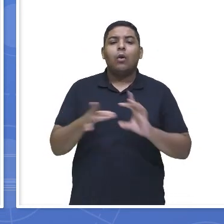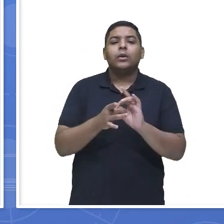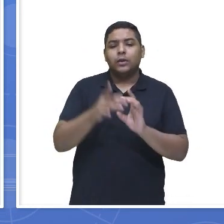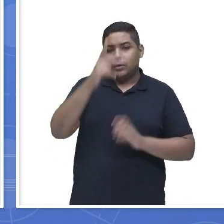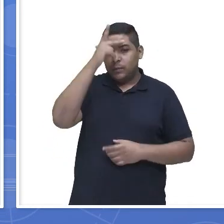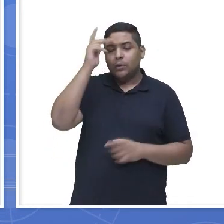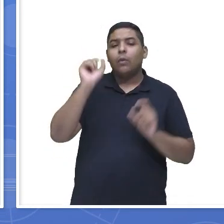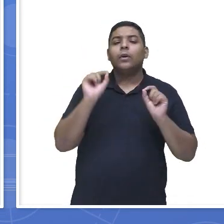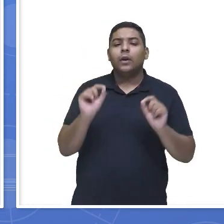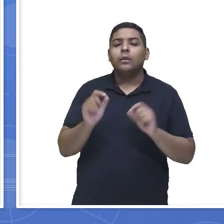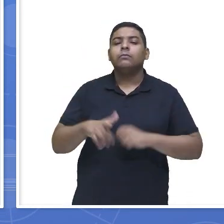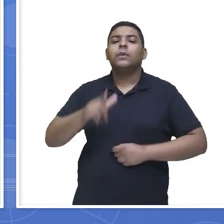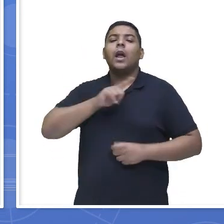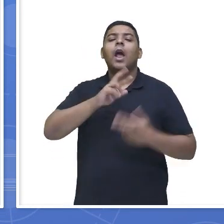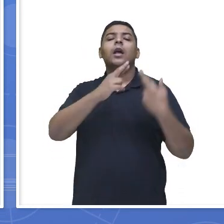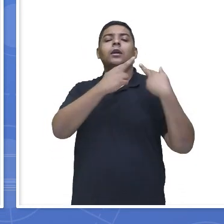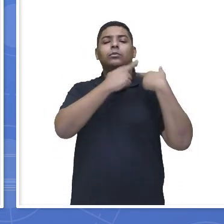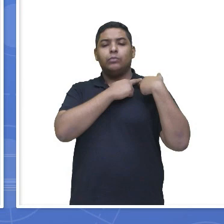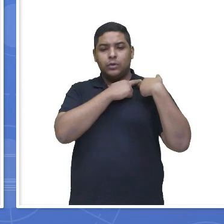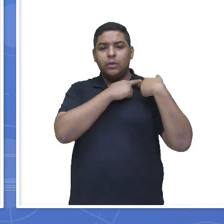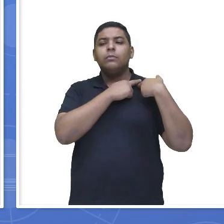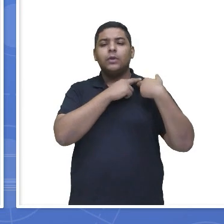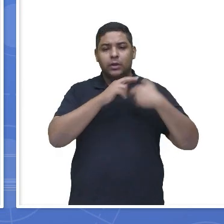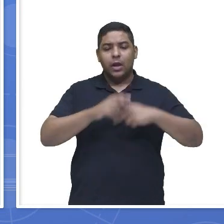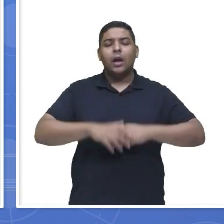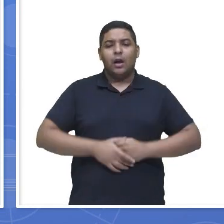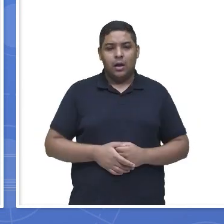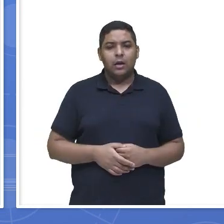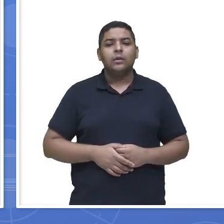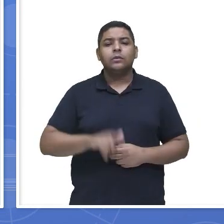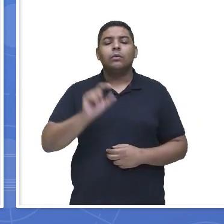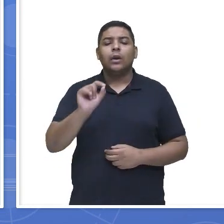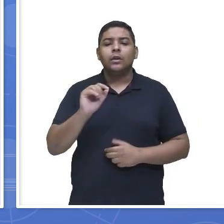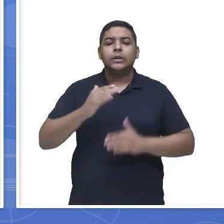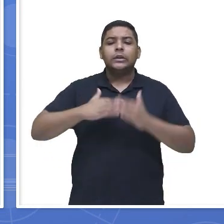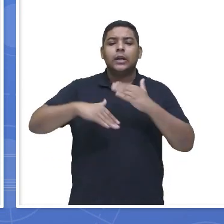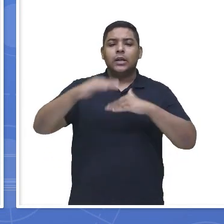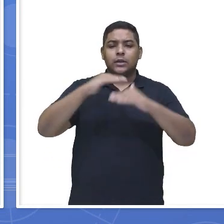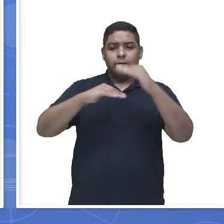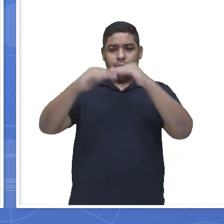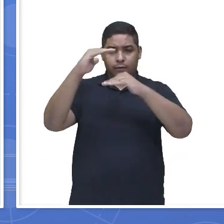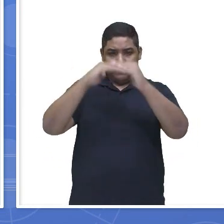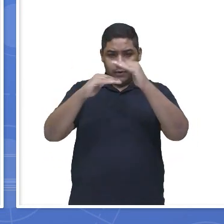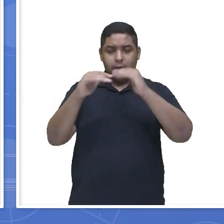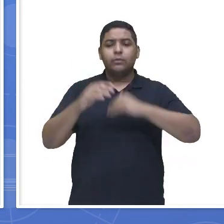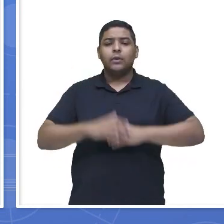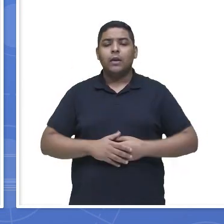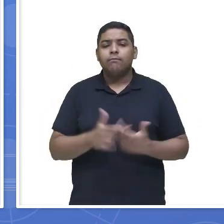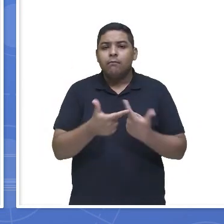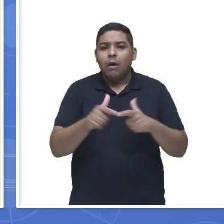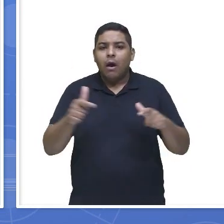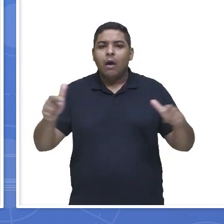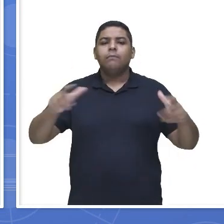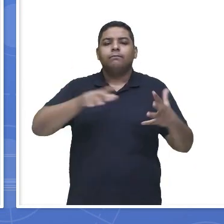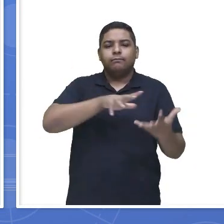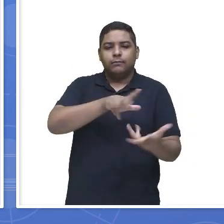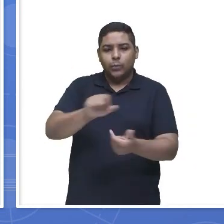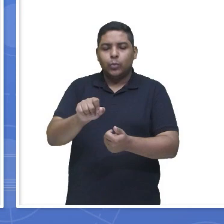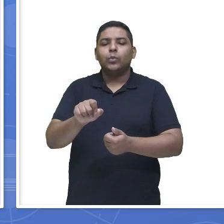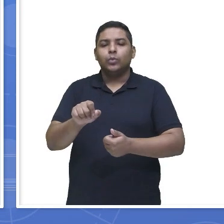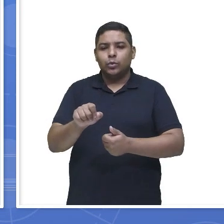quê? Responsáveis por todo o processo de desenvolvimento e crescimento mundial, voltado para as